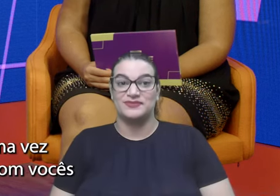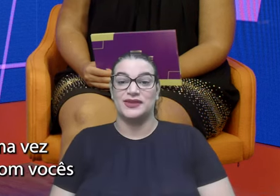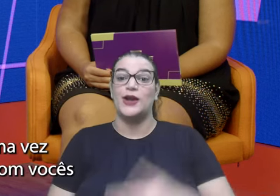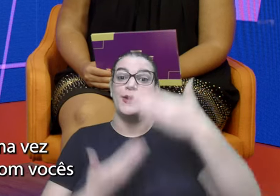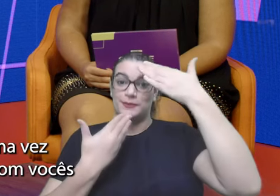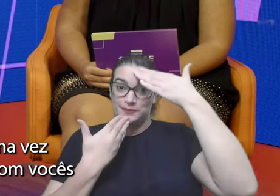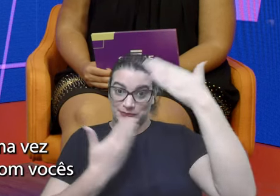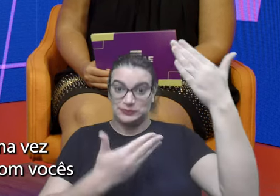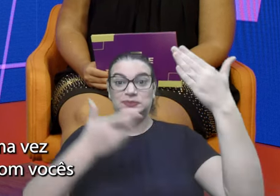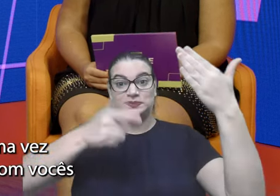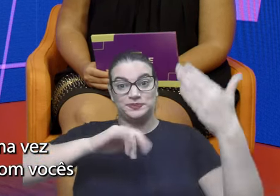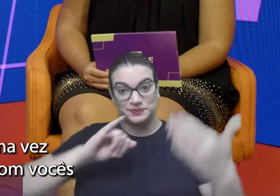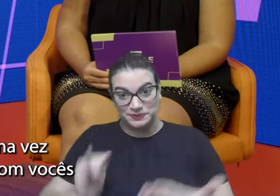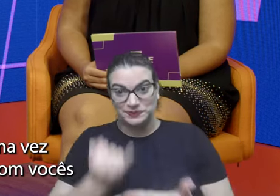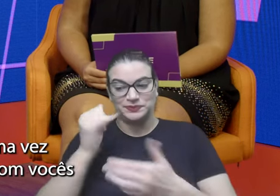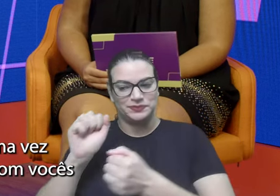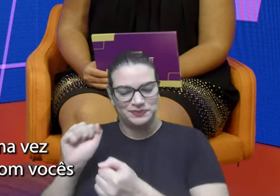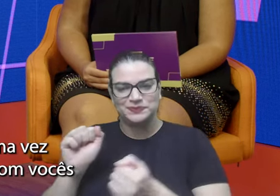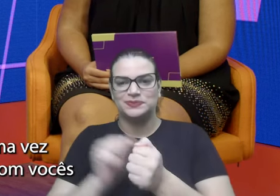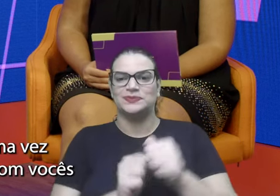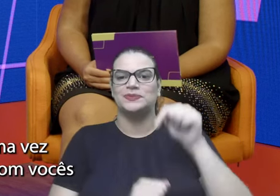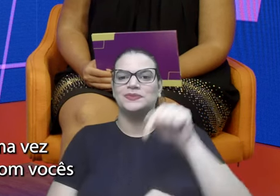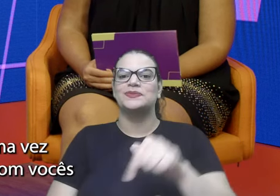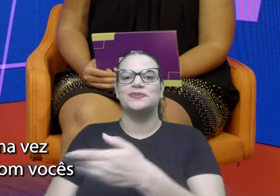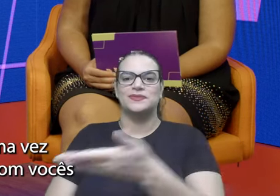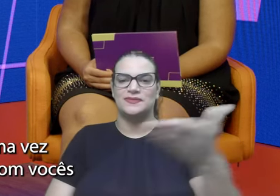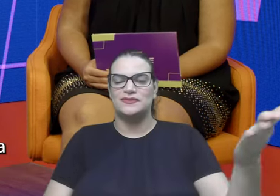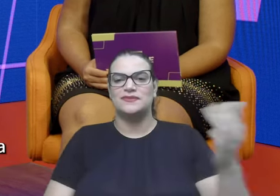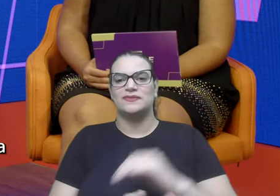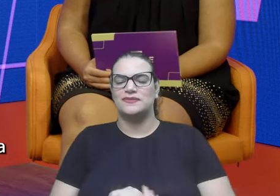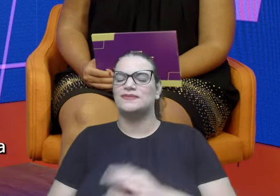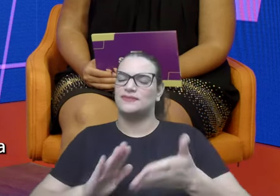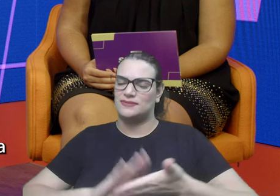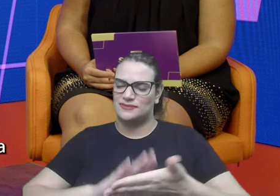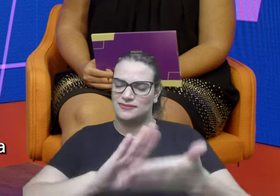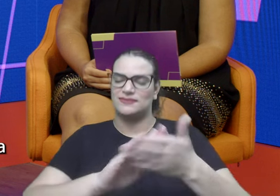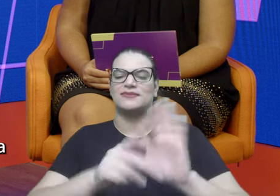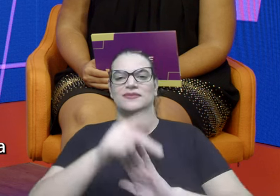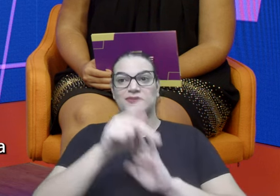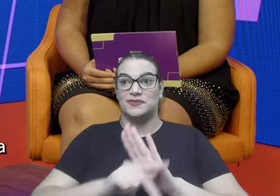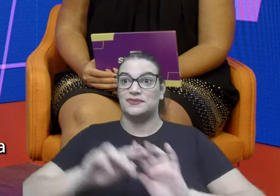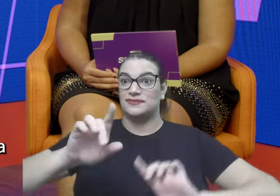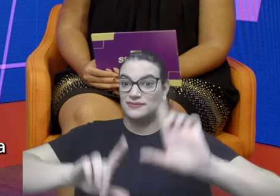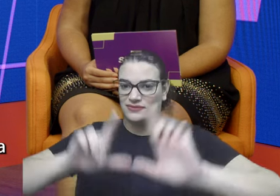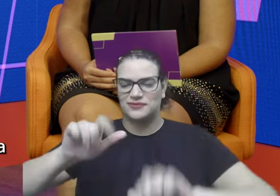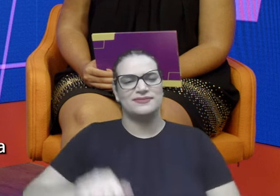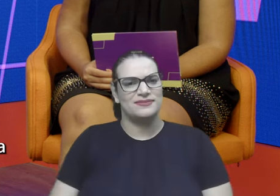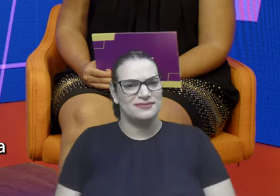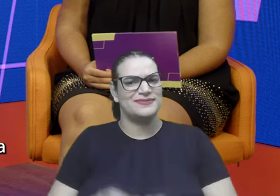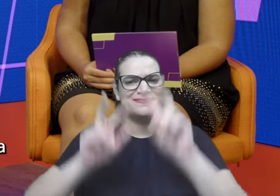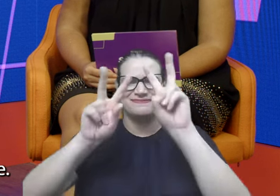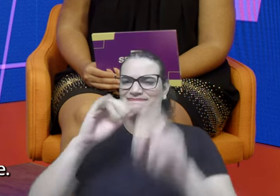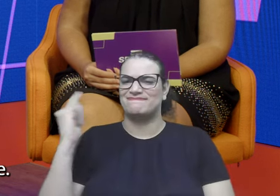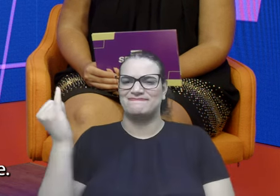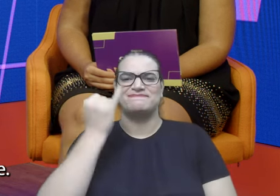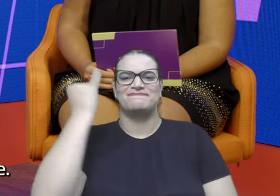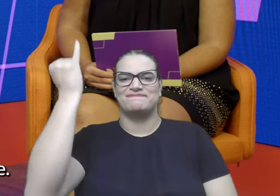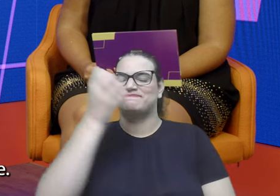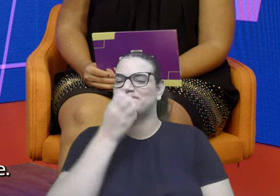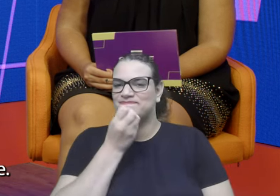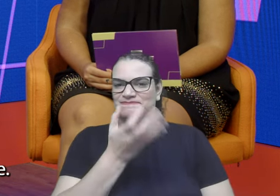agradecer mais uma vez pela oportunidade de estar aqui com vocês é parabéns pelo programa de trazer esse tema tão